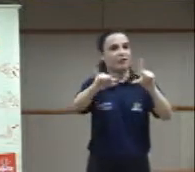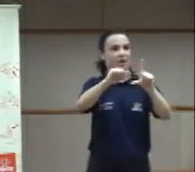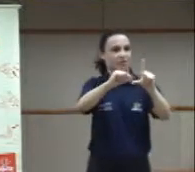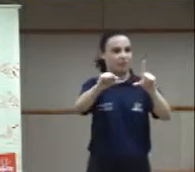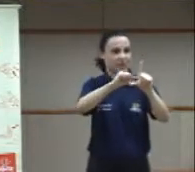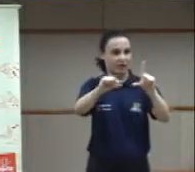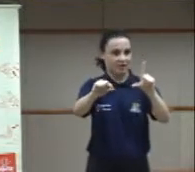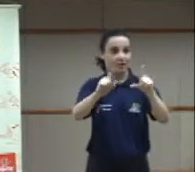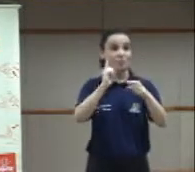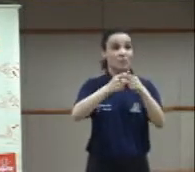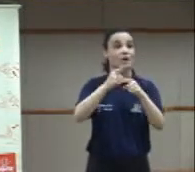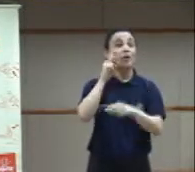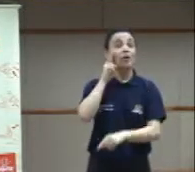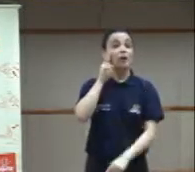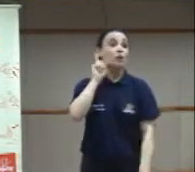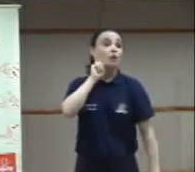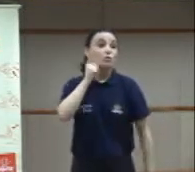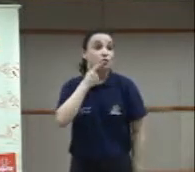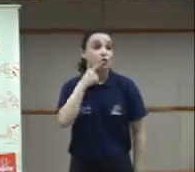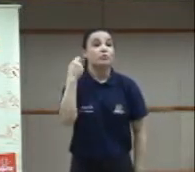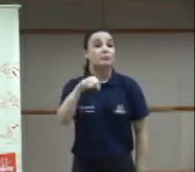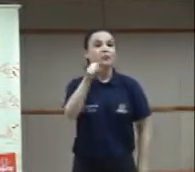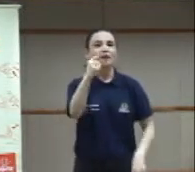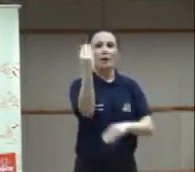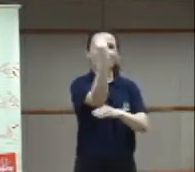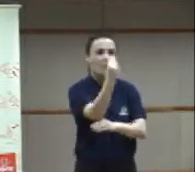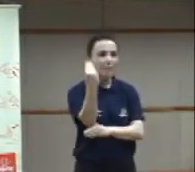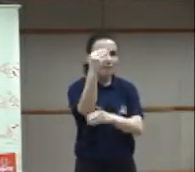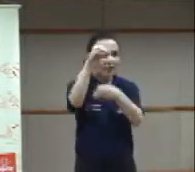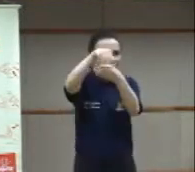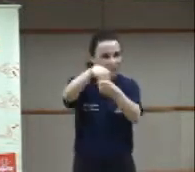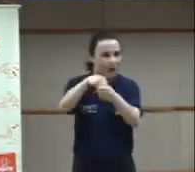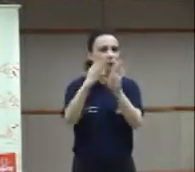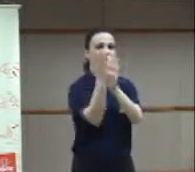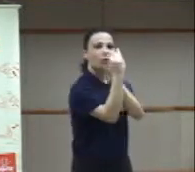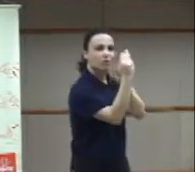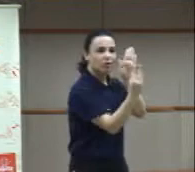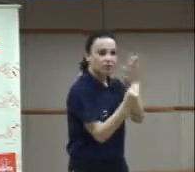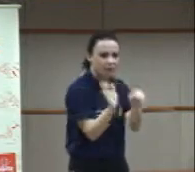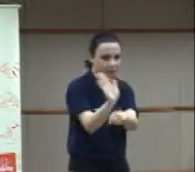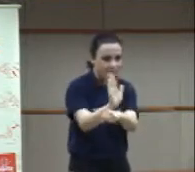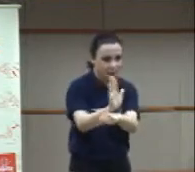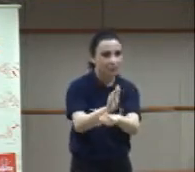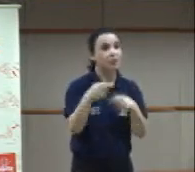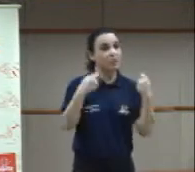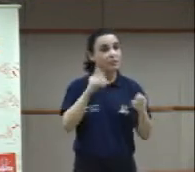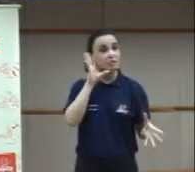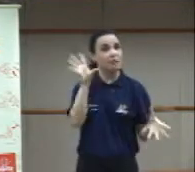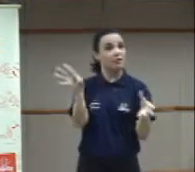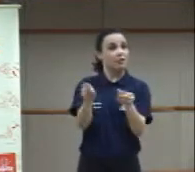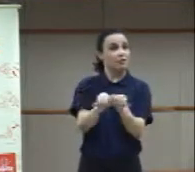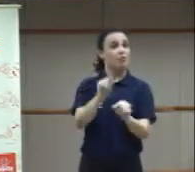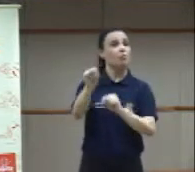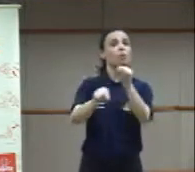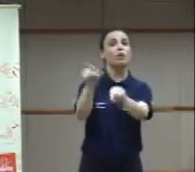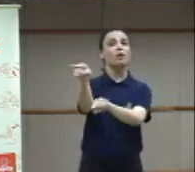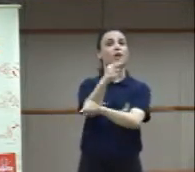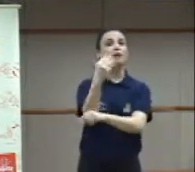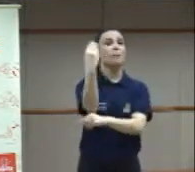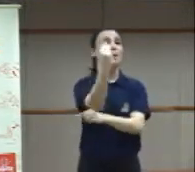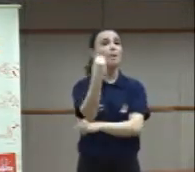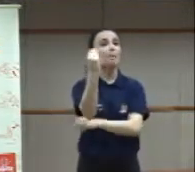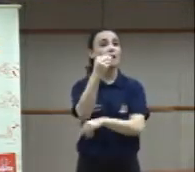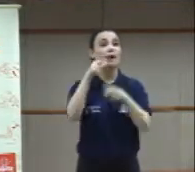e acessibilidade aos surdos com legenda em português. Aí sim, aí eu tenho um material didático